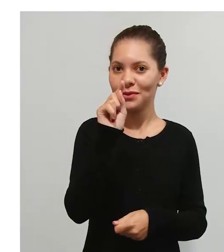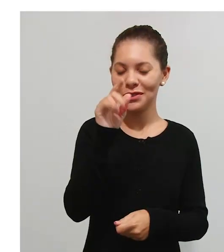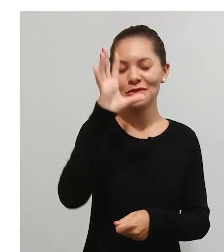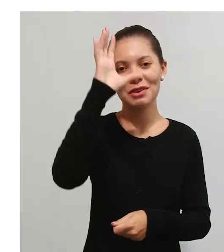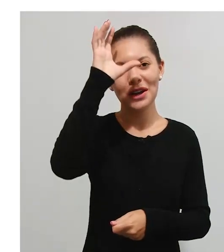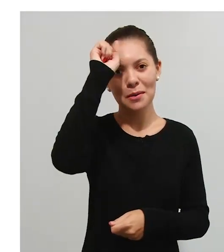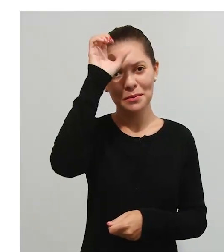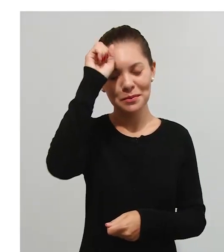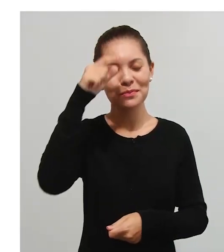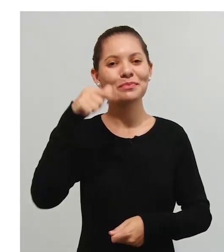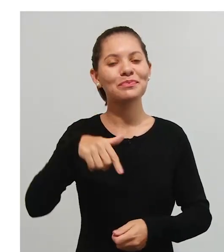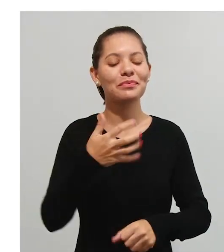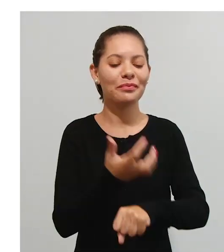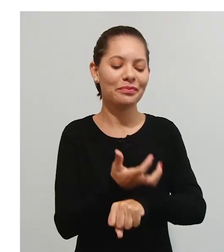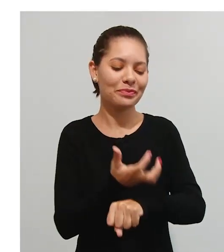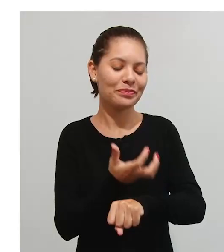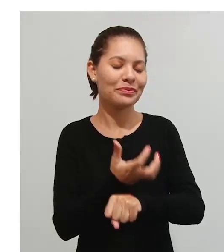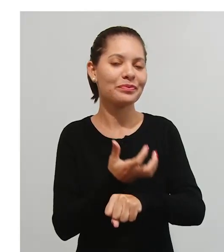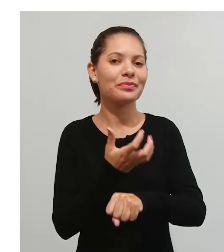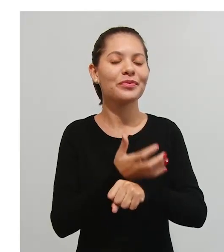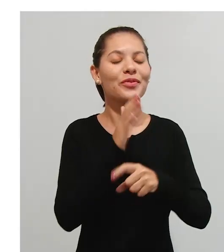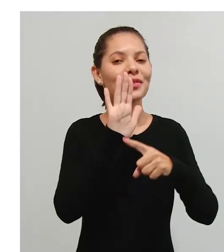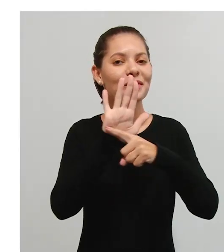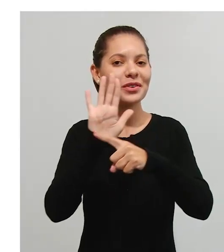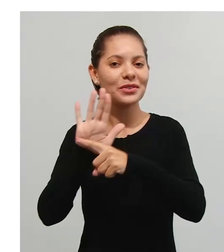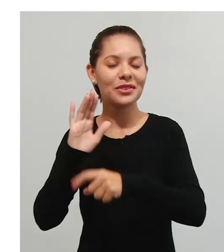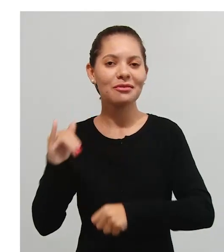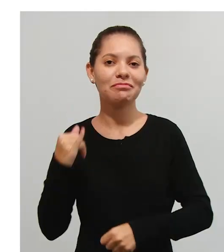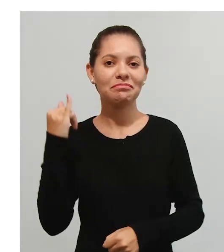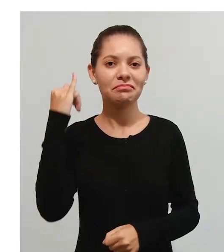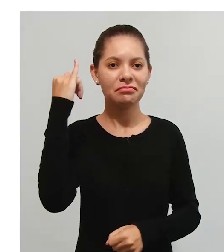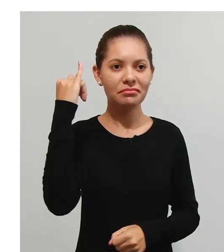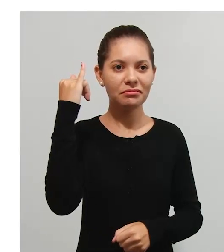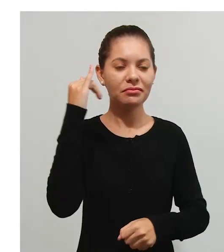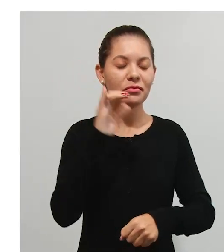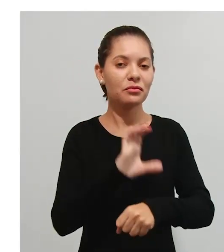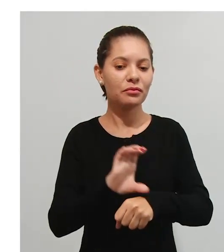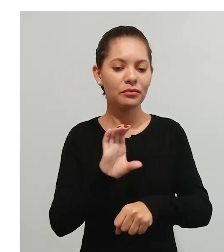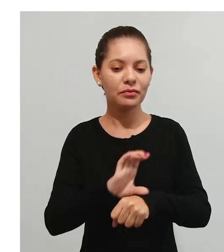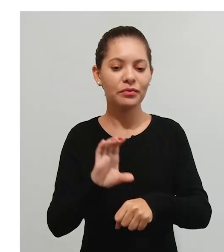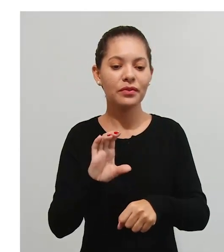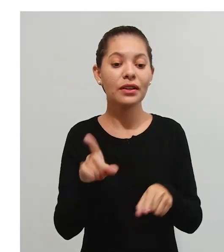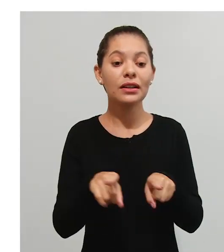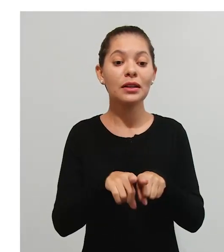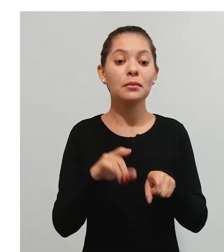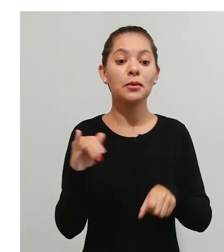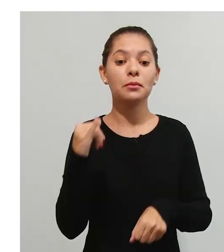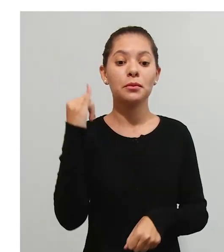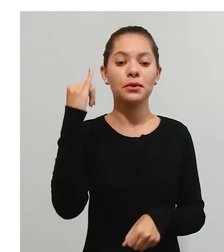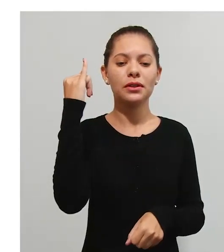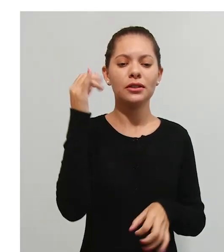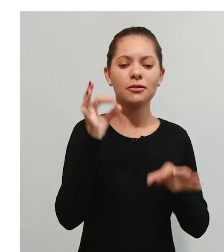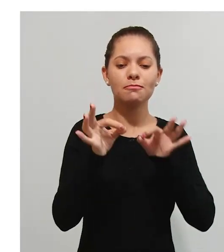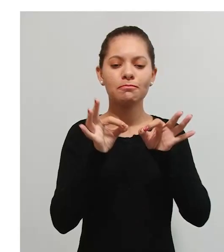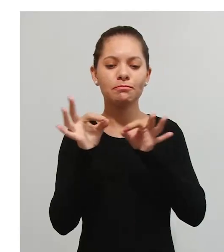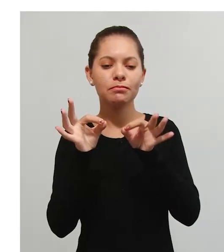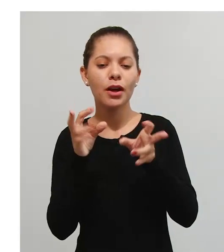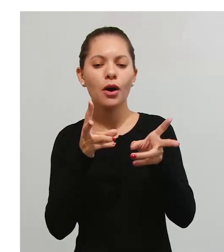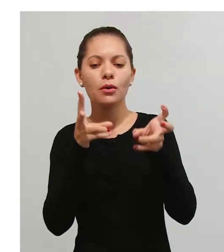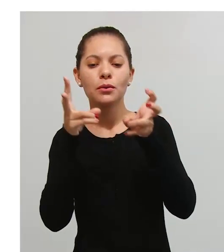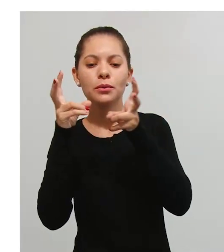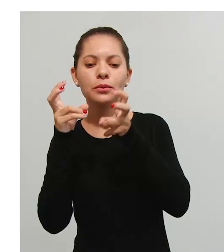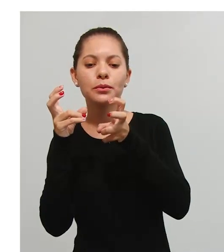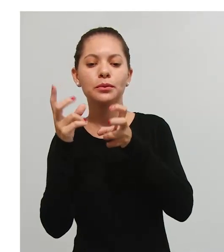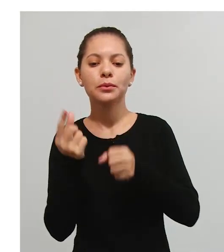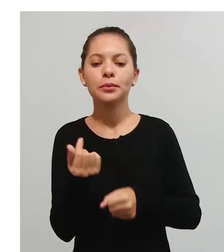a fazer na nossa disciplina e vai ser muito importante para o decorrer do curso. Outra coisa importante, determinar e